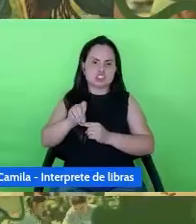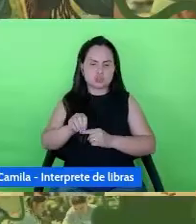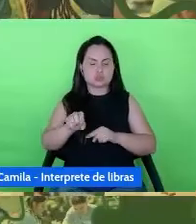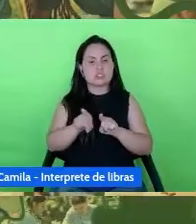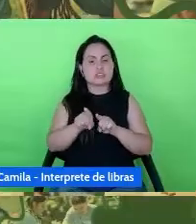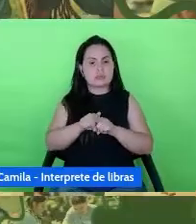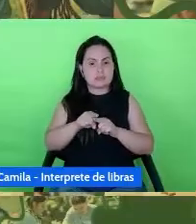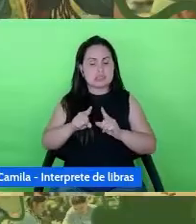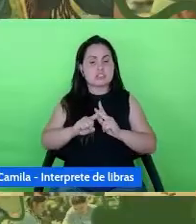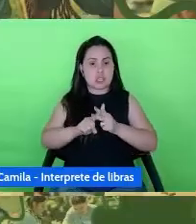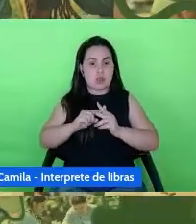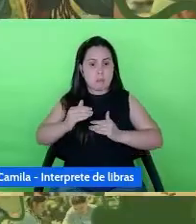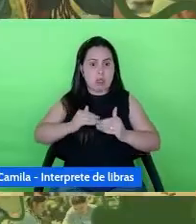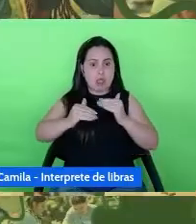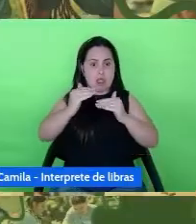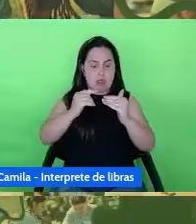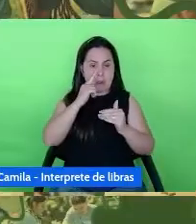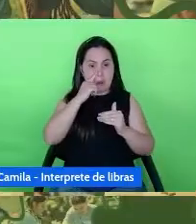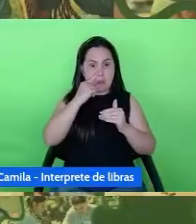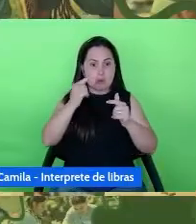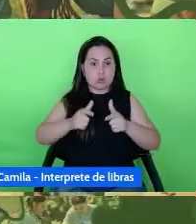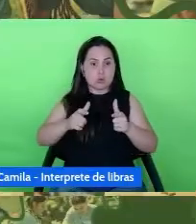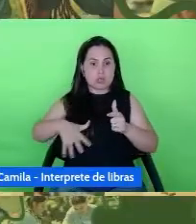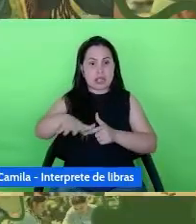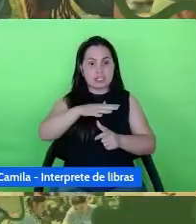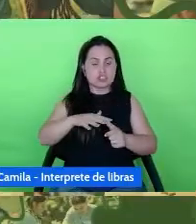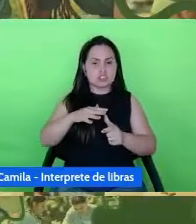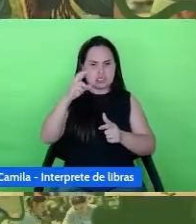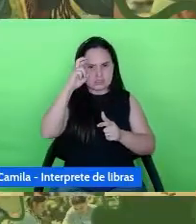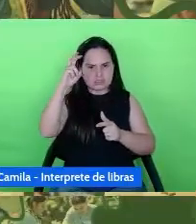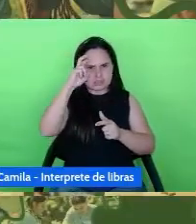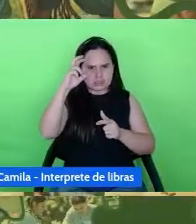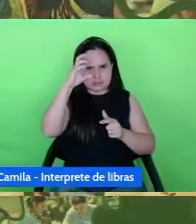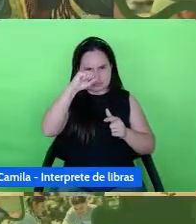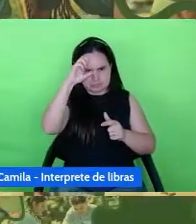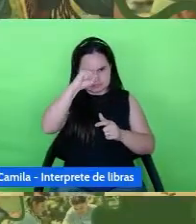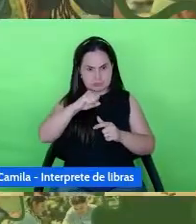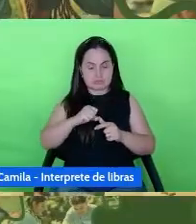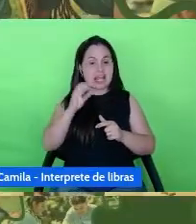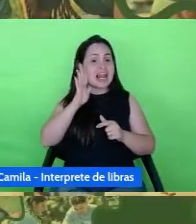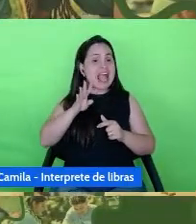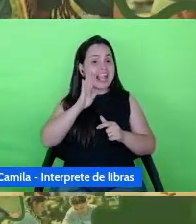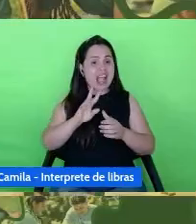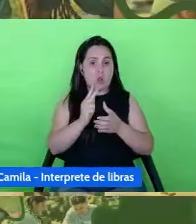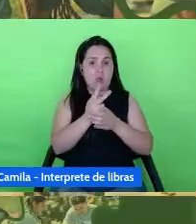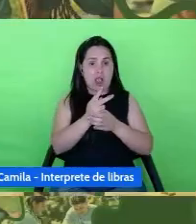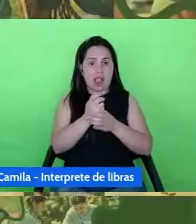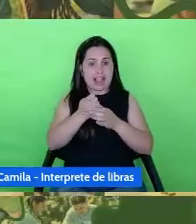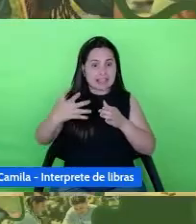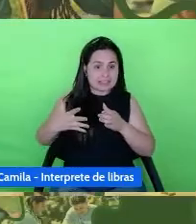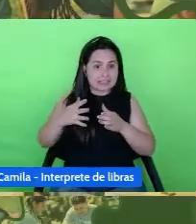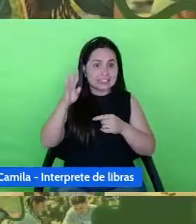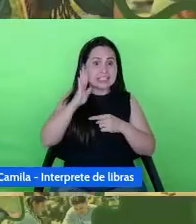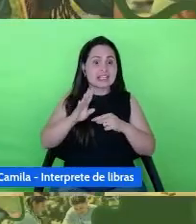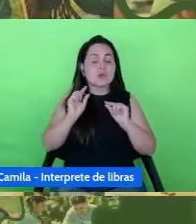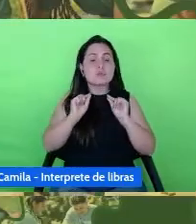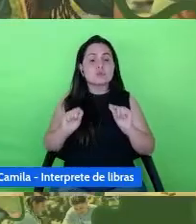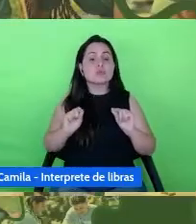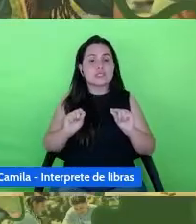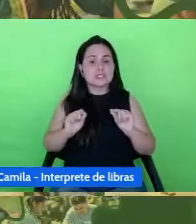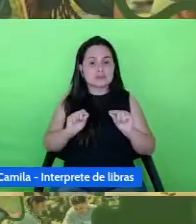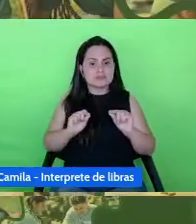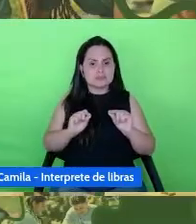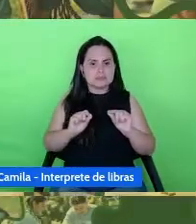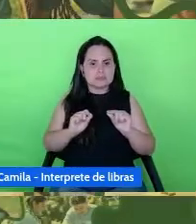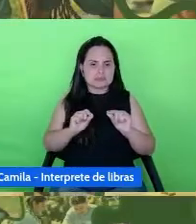regeneração. Um espaço plural de construção de saberes. Uma coisa legal do hackathon, viu, turma, é o seguinte, e me